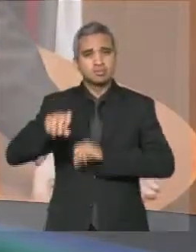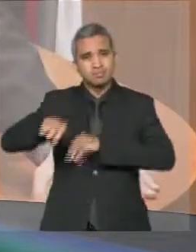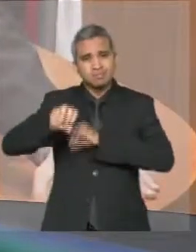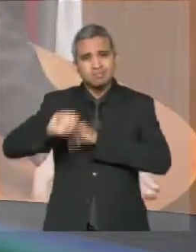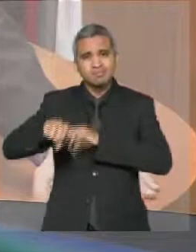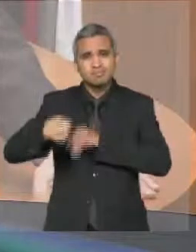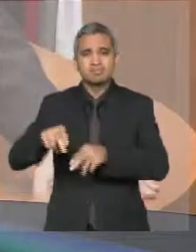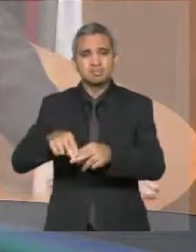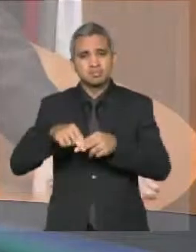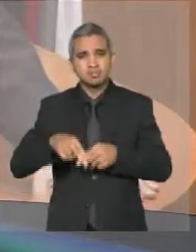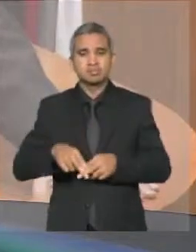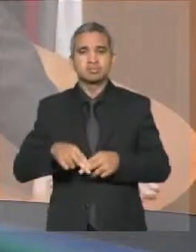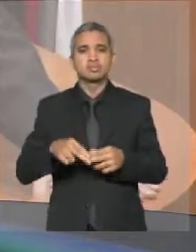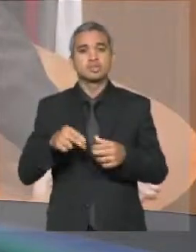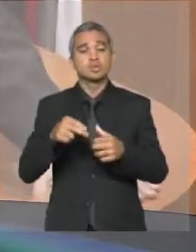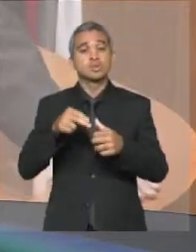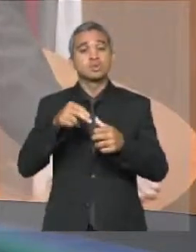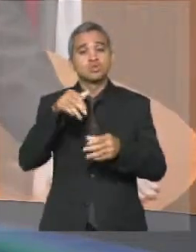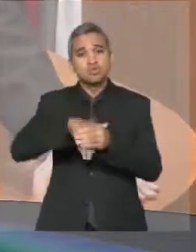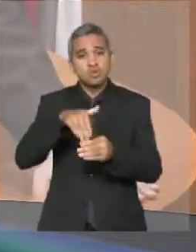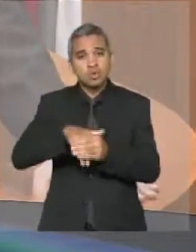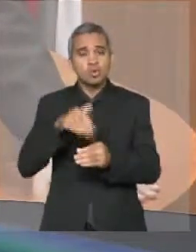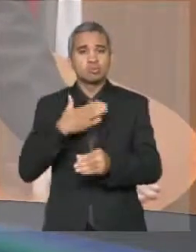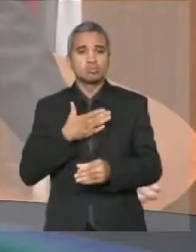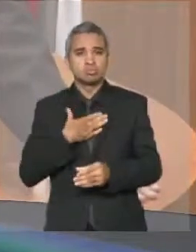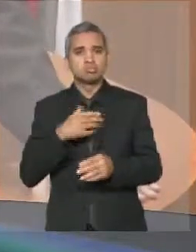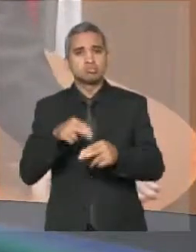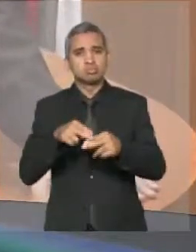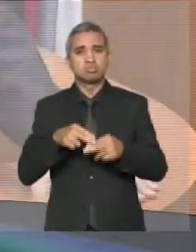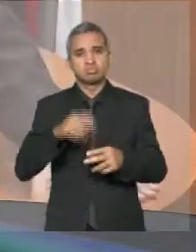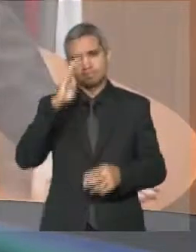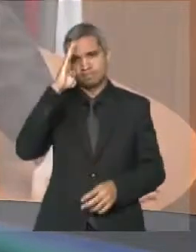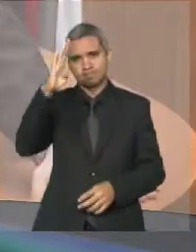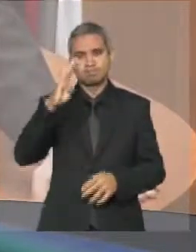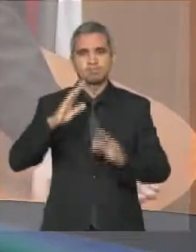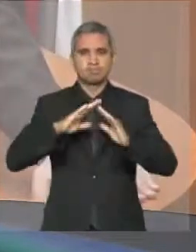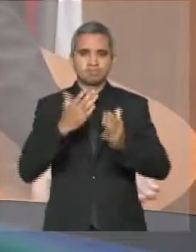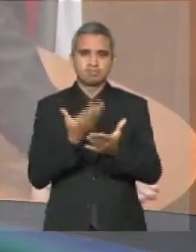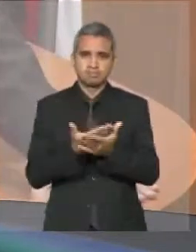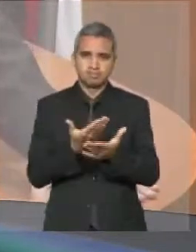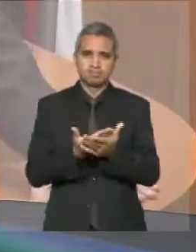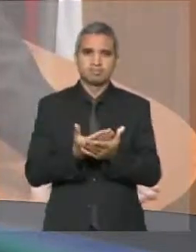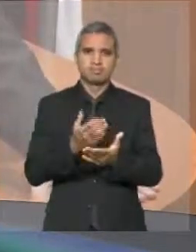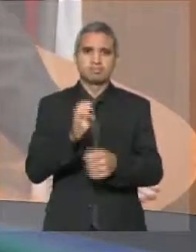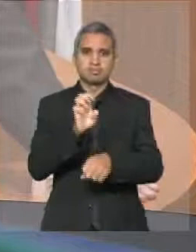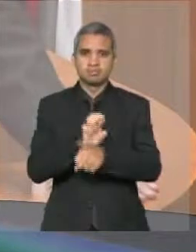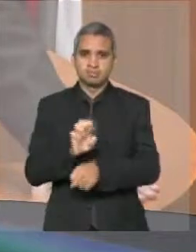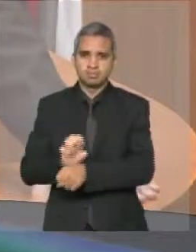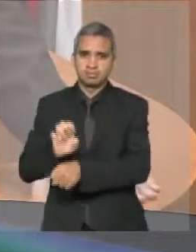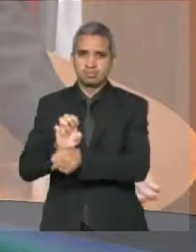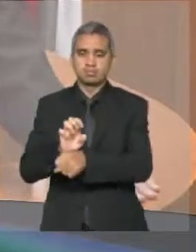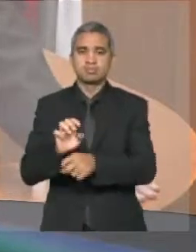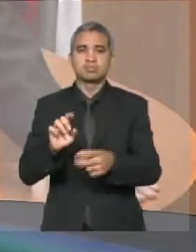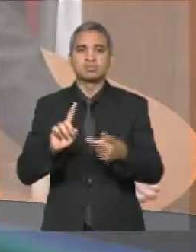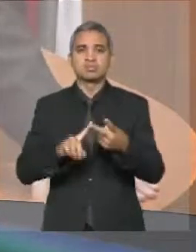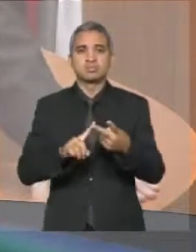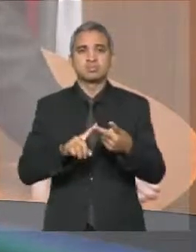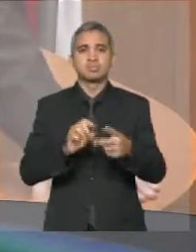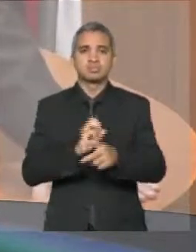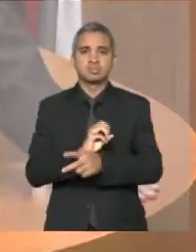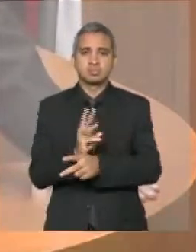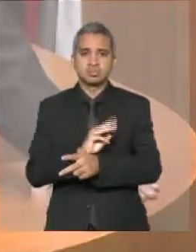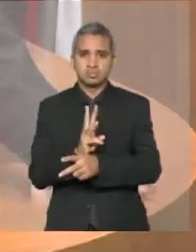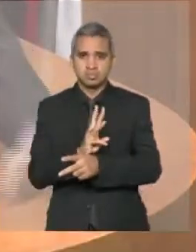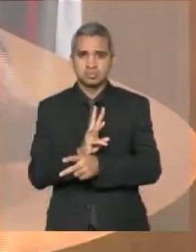das escolas, sobretudo das escolas estaduais, de ensino médio, da universidade estadual e dos